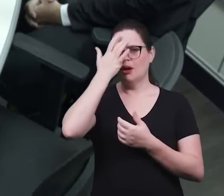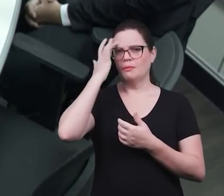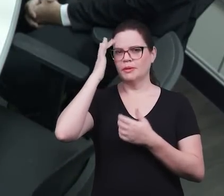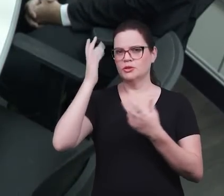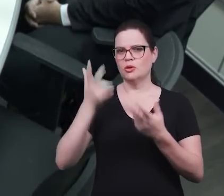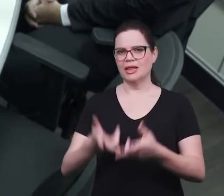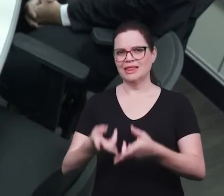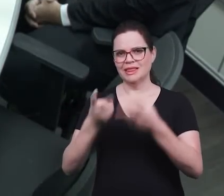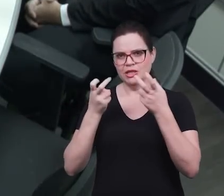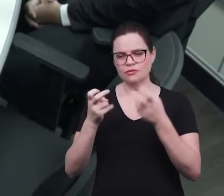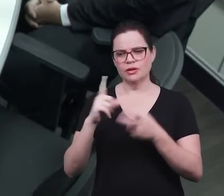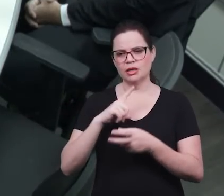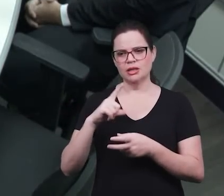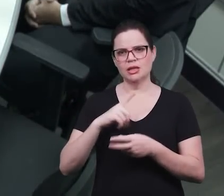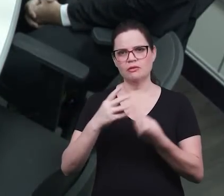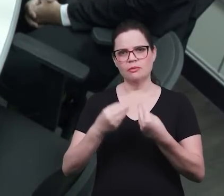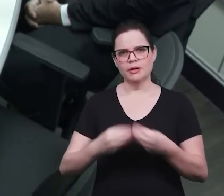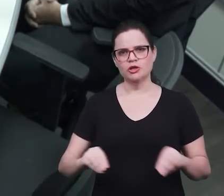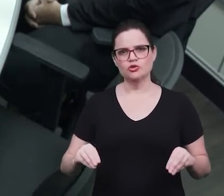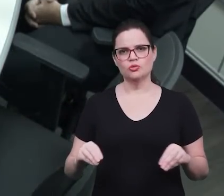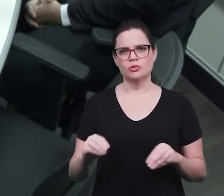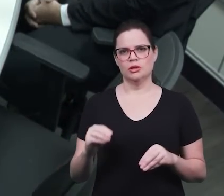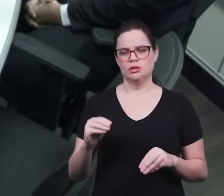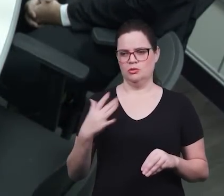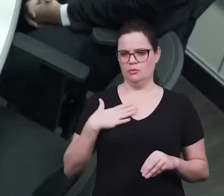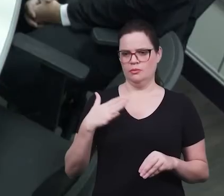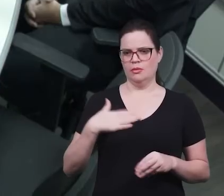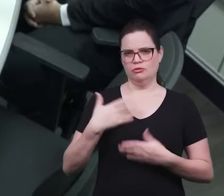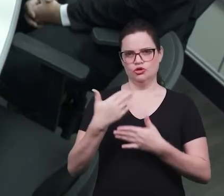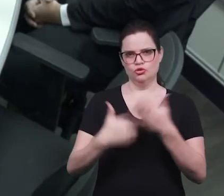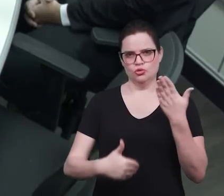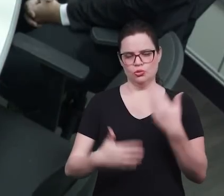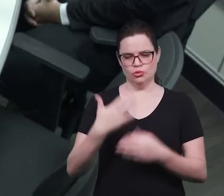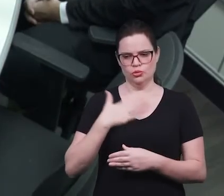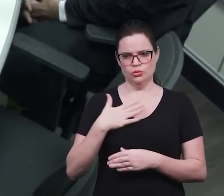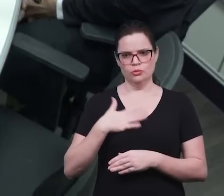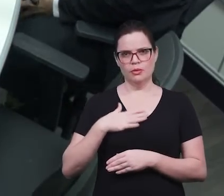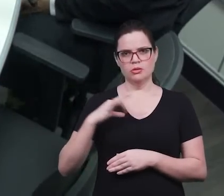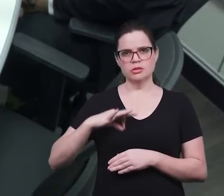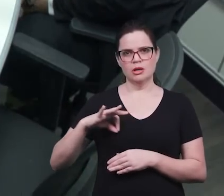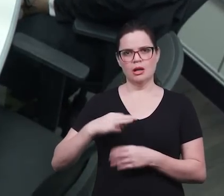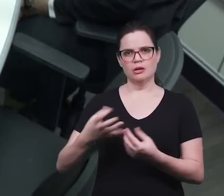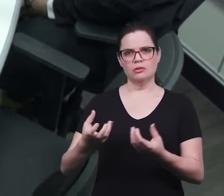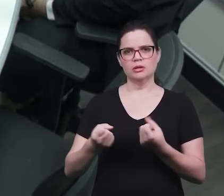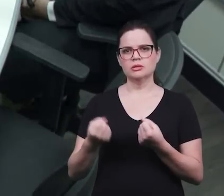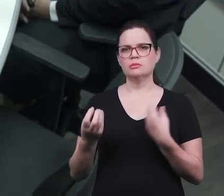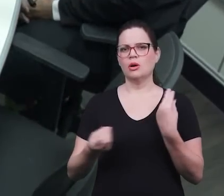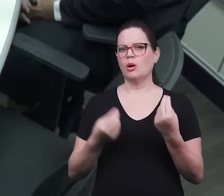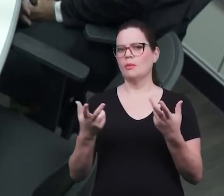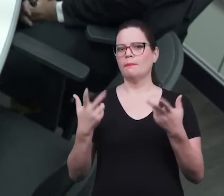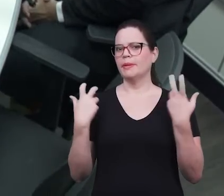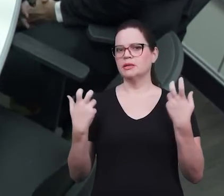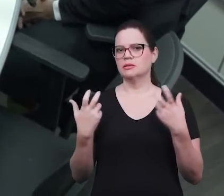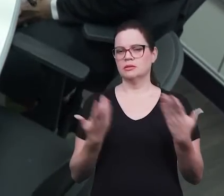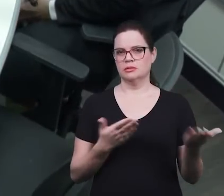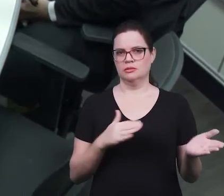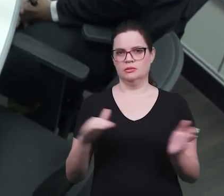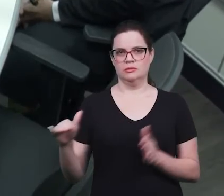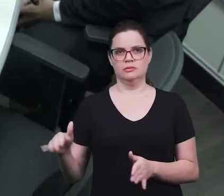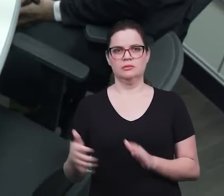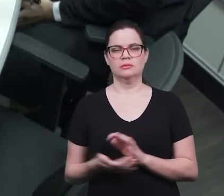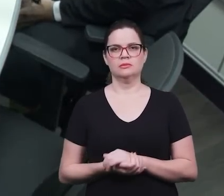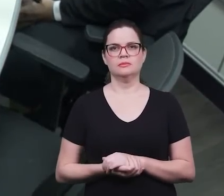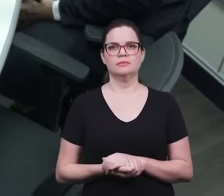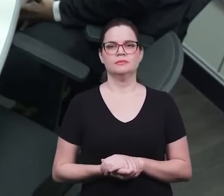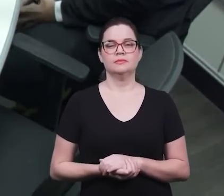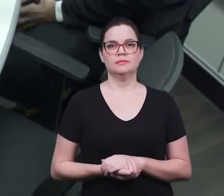pode identificar se ela foi lesada ou não por essa ação? Tá, vamos lá.